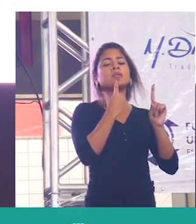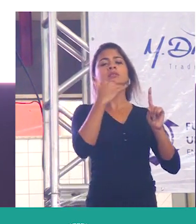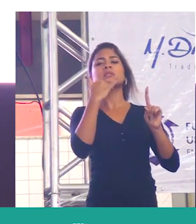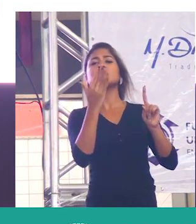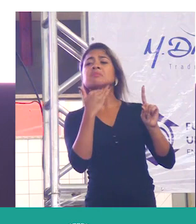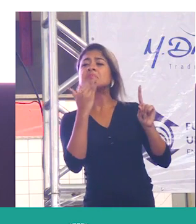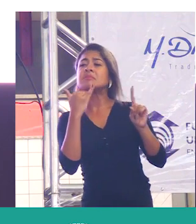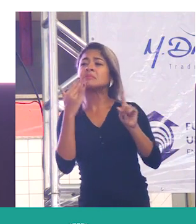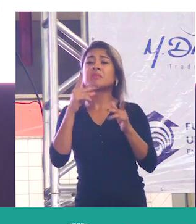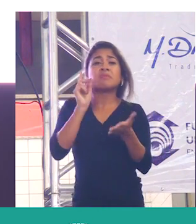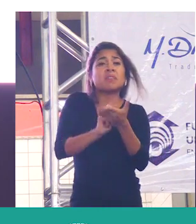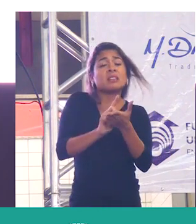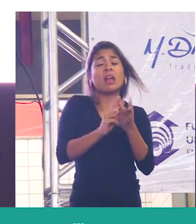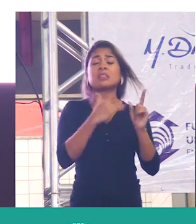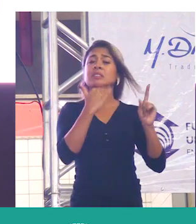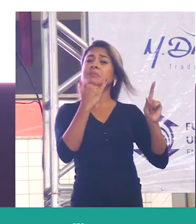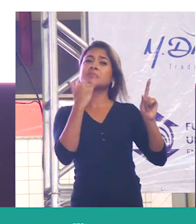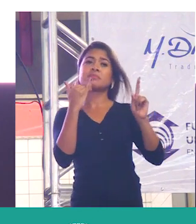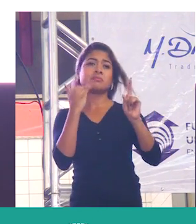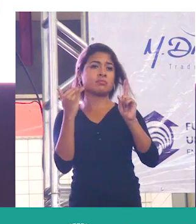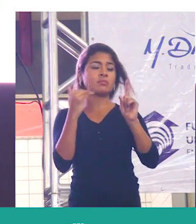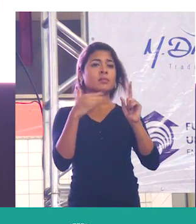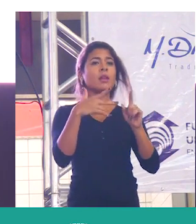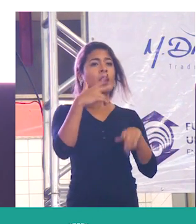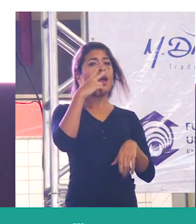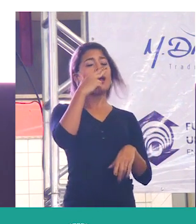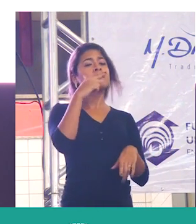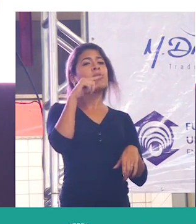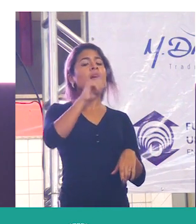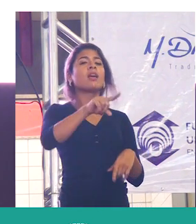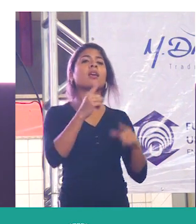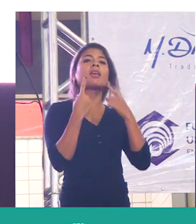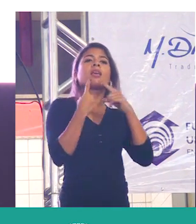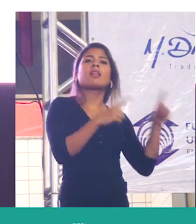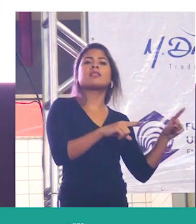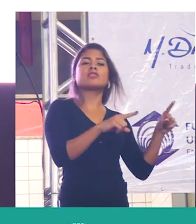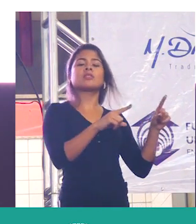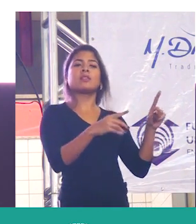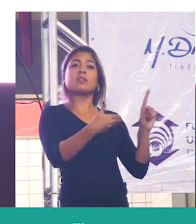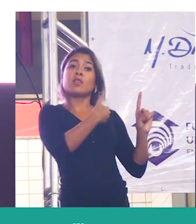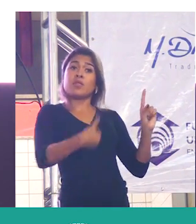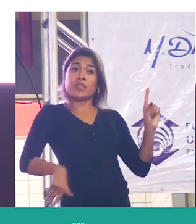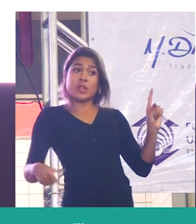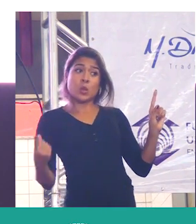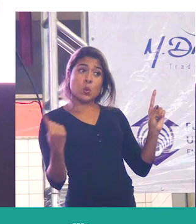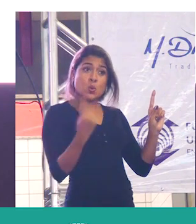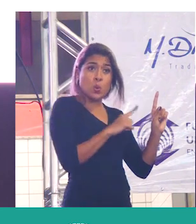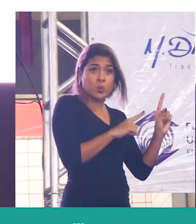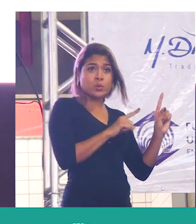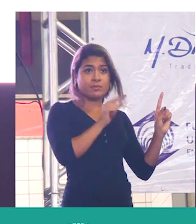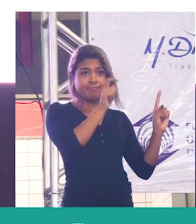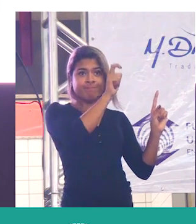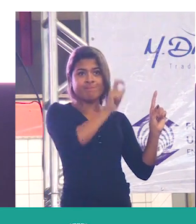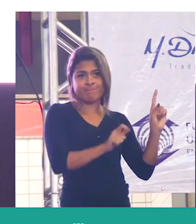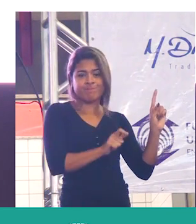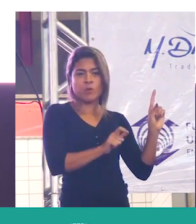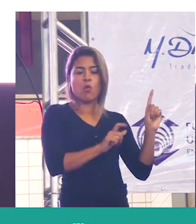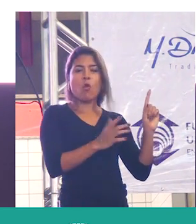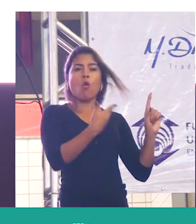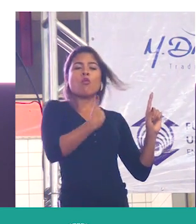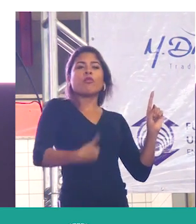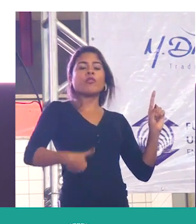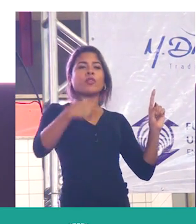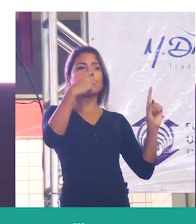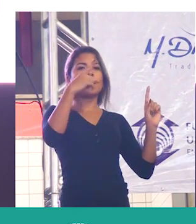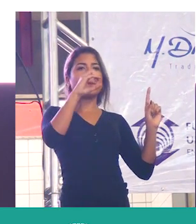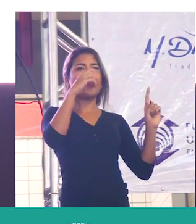fisiológico. Essa é a crítica que normalmente se faz a um governo populista. Quando